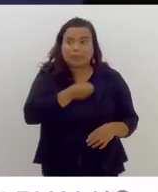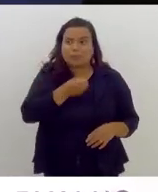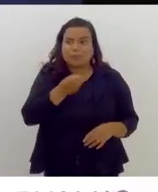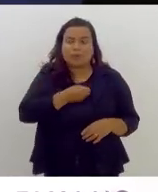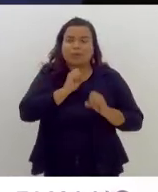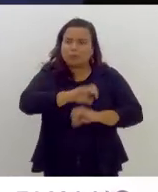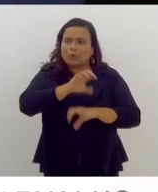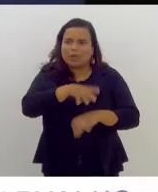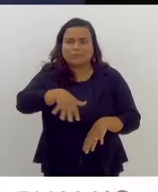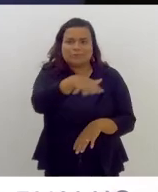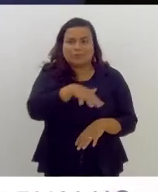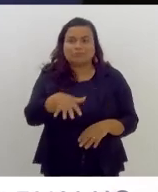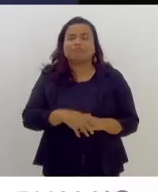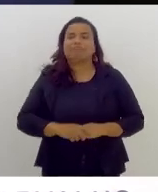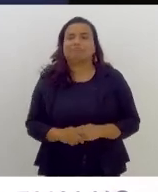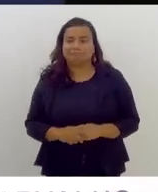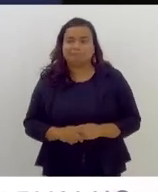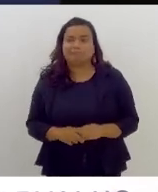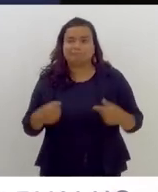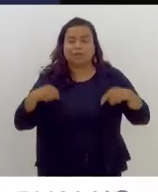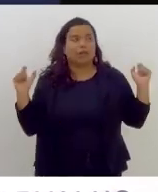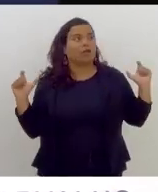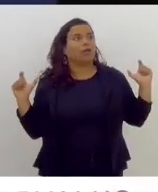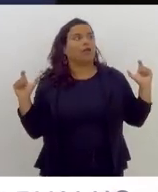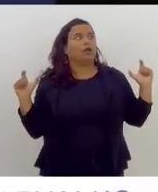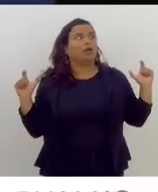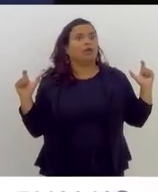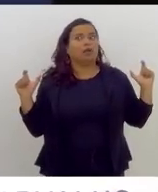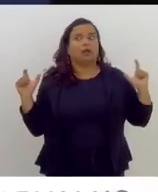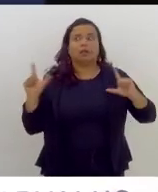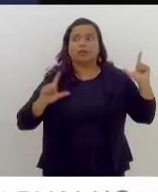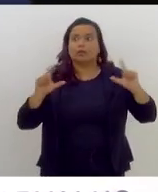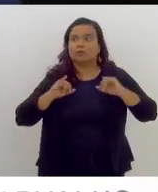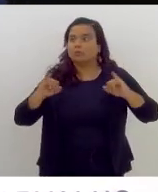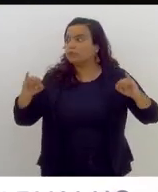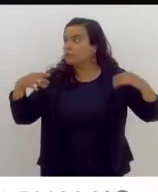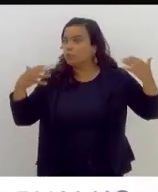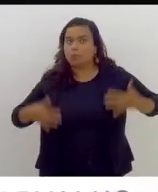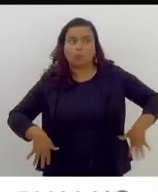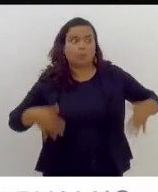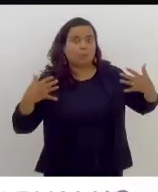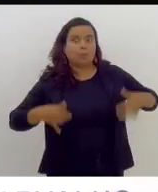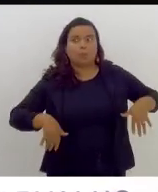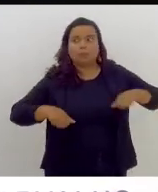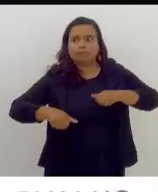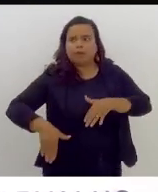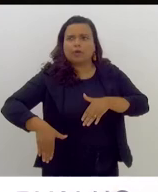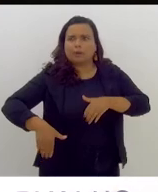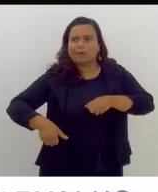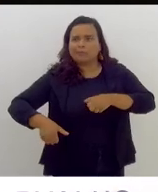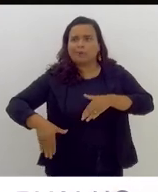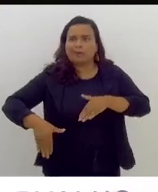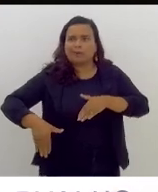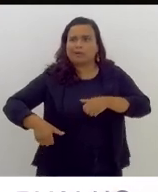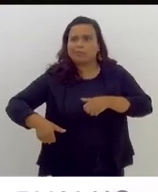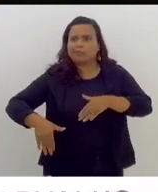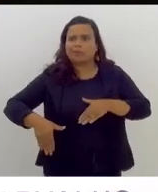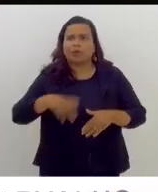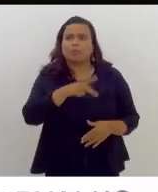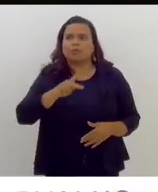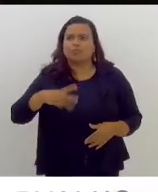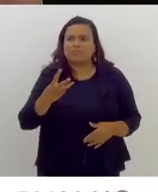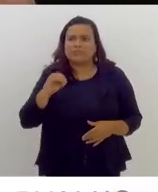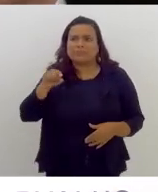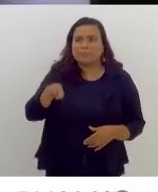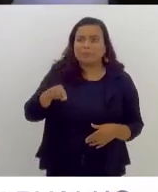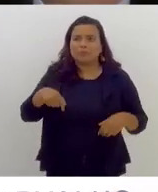nacional. E eu vi aquela cena na televisão, uma passeata aqui de 30 mil professores na Rio Branco